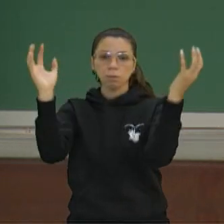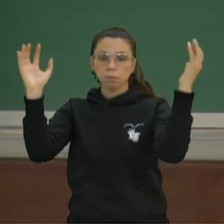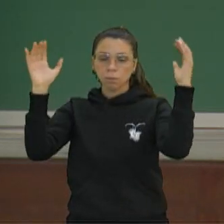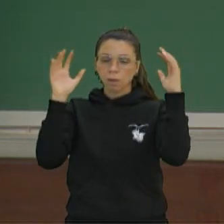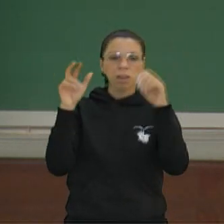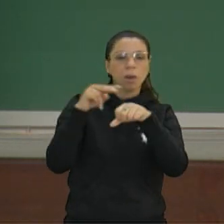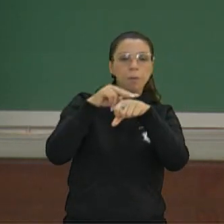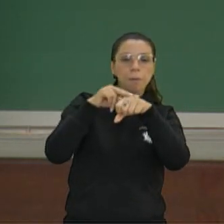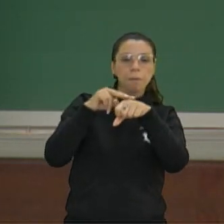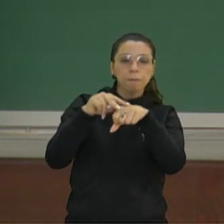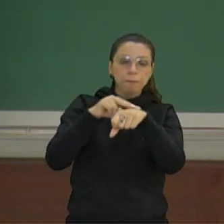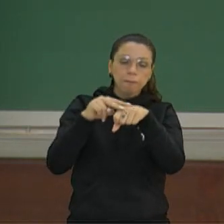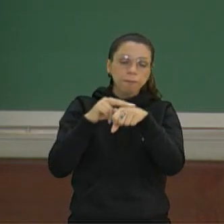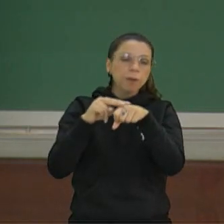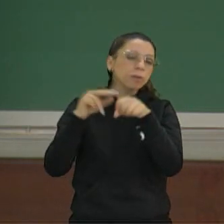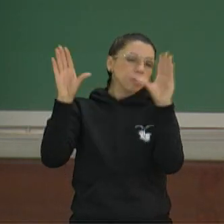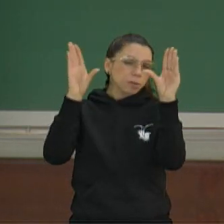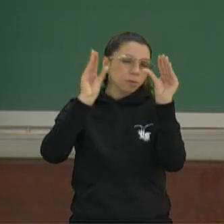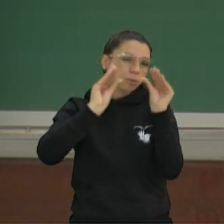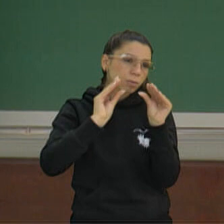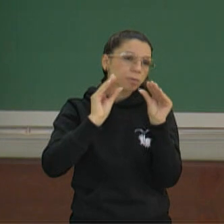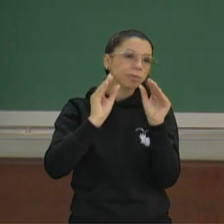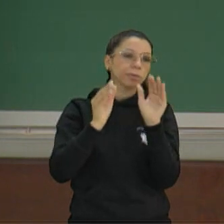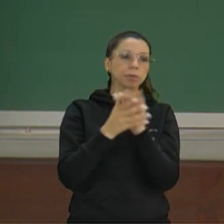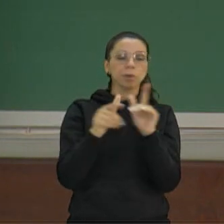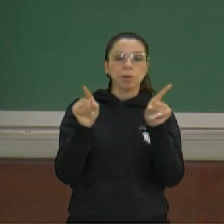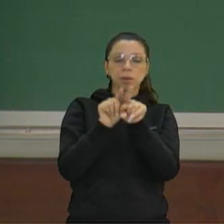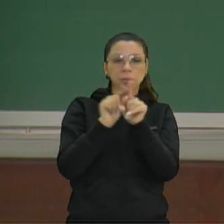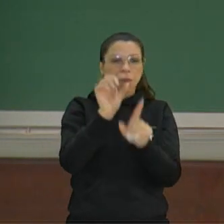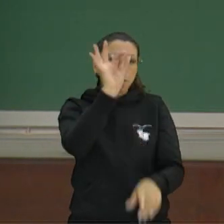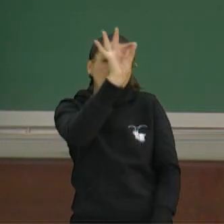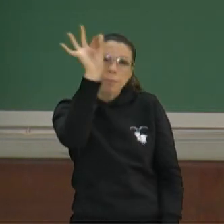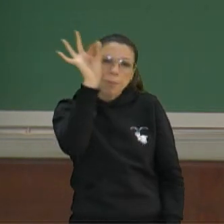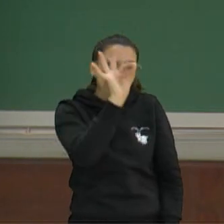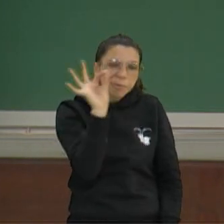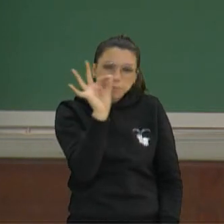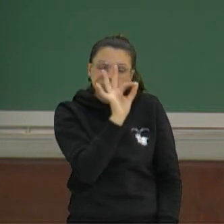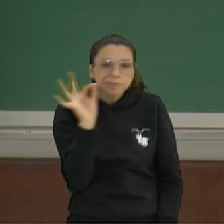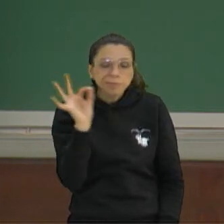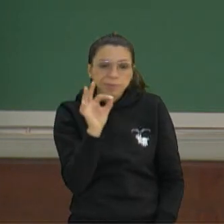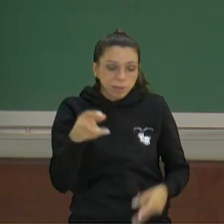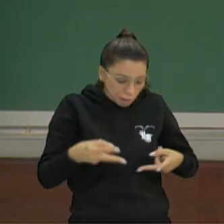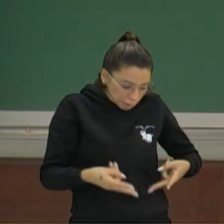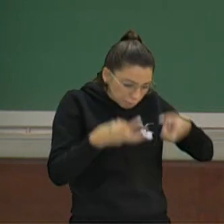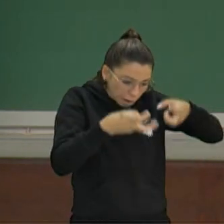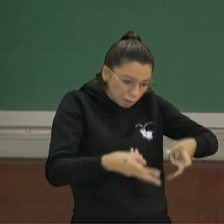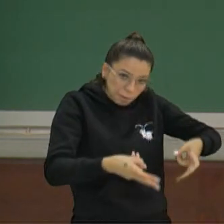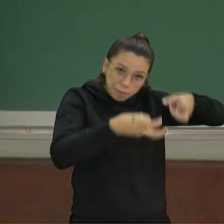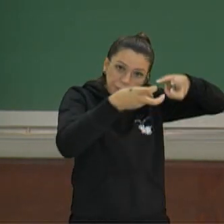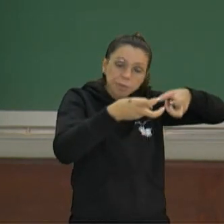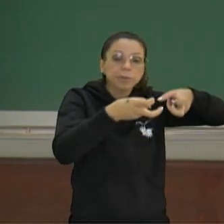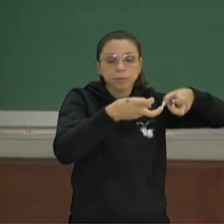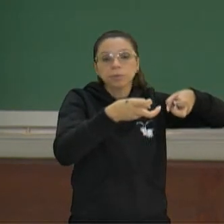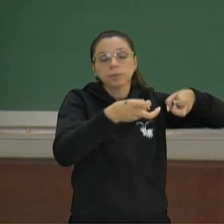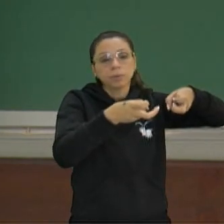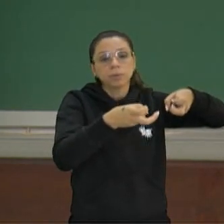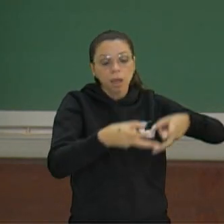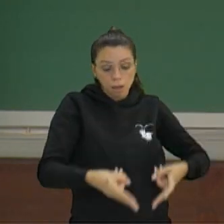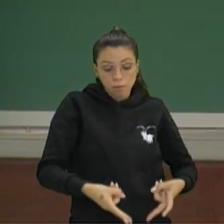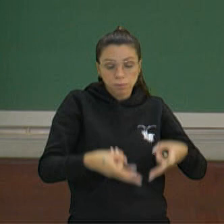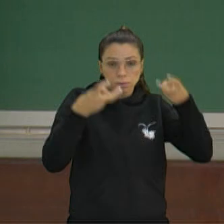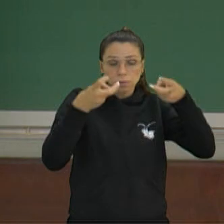mais escuro. E, né, com esse círculozinho, nós temos o extrativismo, que é aquela extração